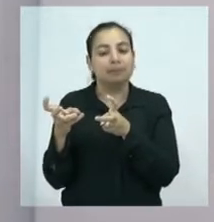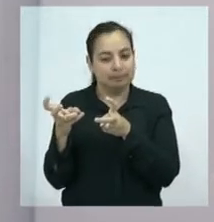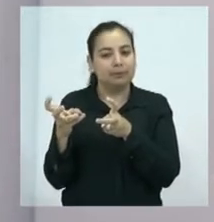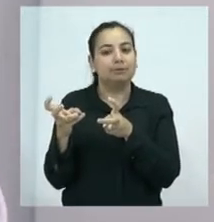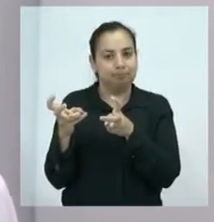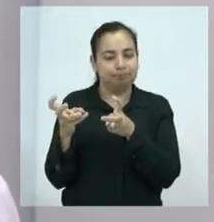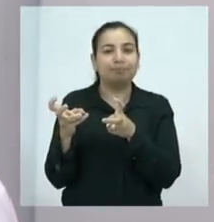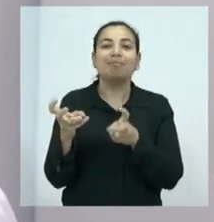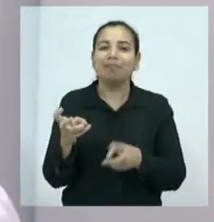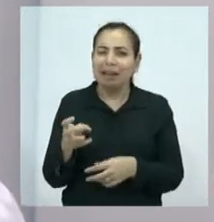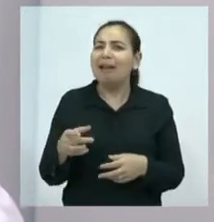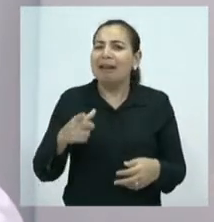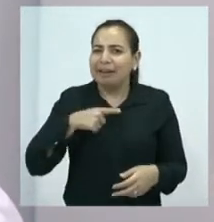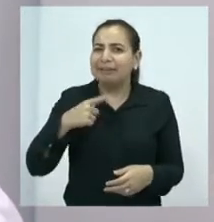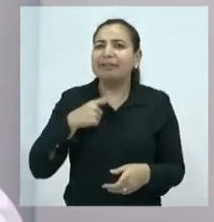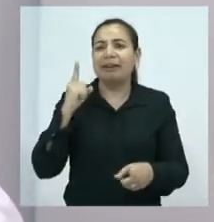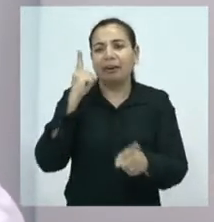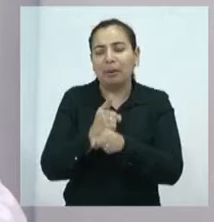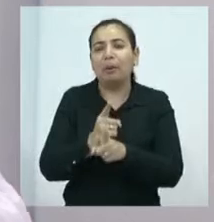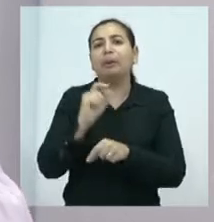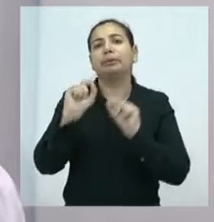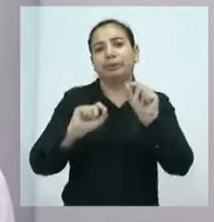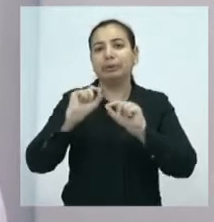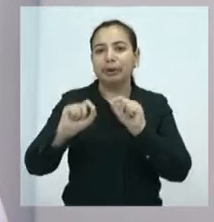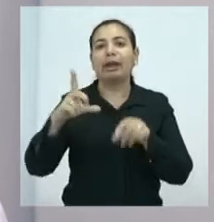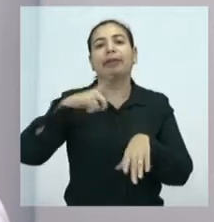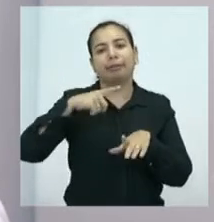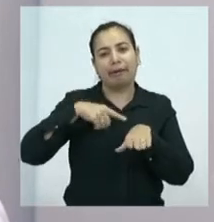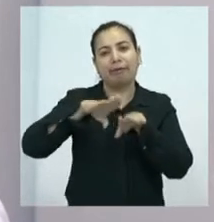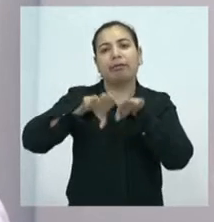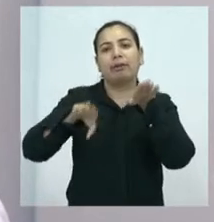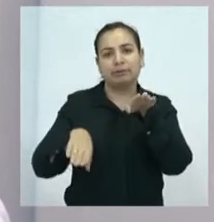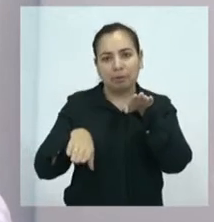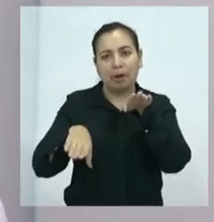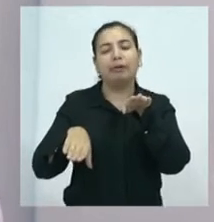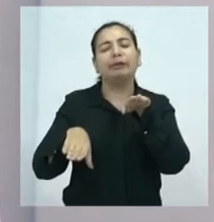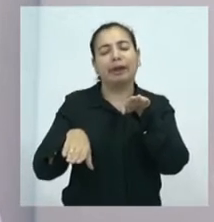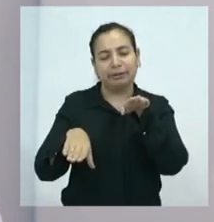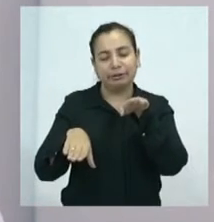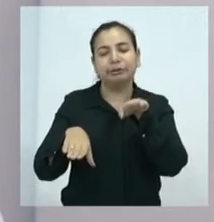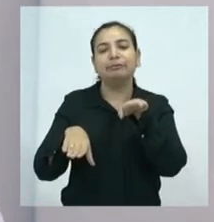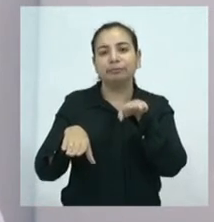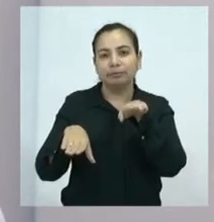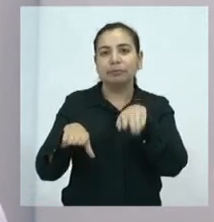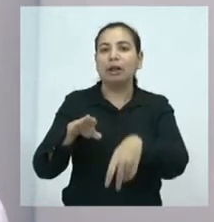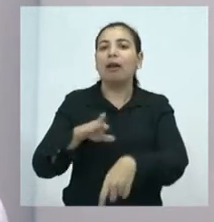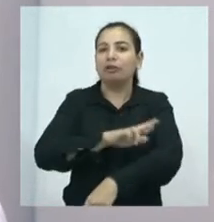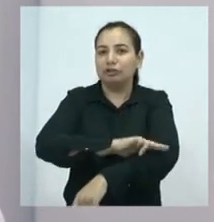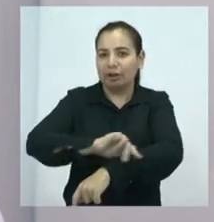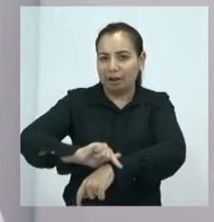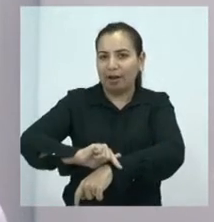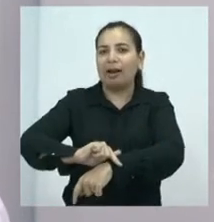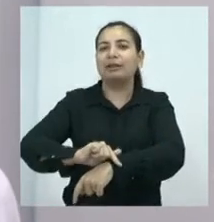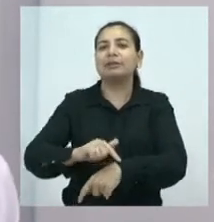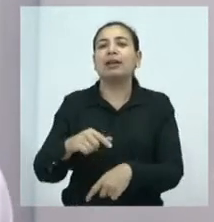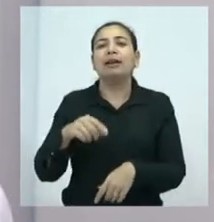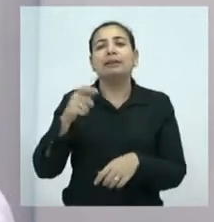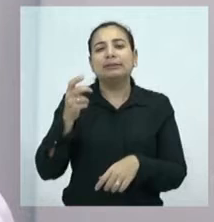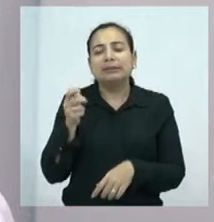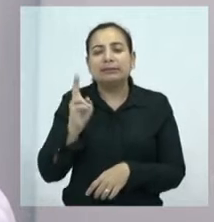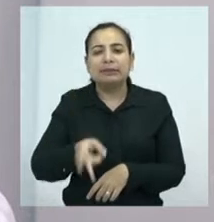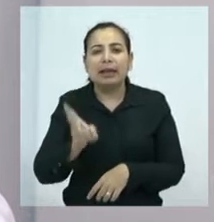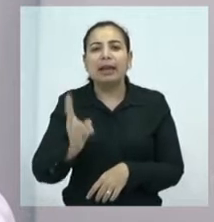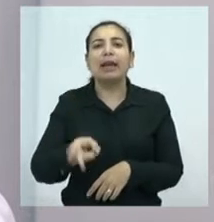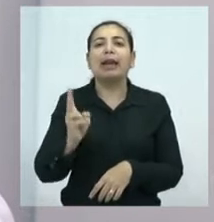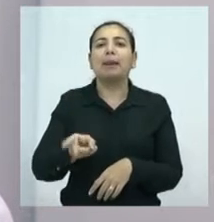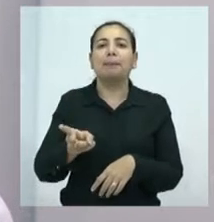profunda desigualdade social, entendeu? E a partir daí, nós podemos compreender que a sociedade brasileira deve